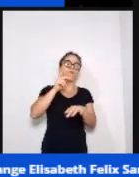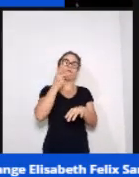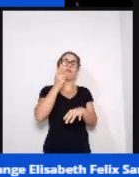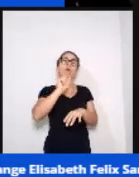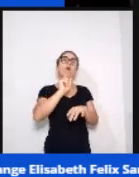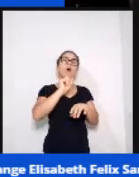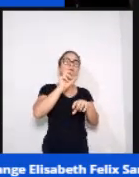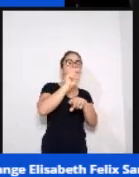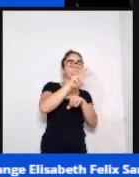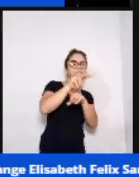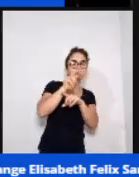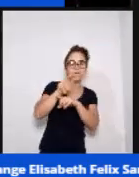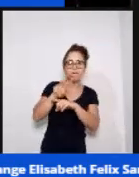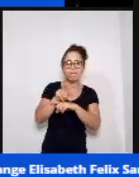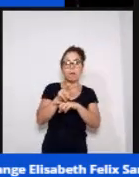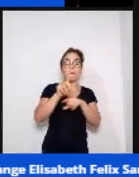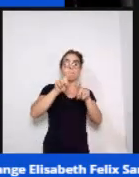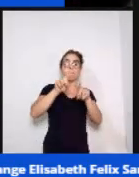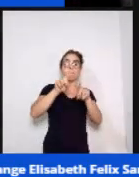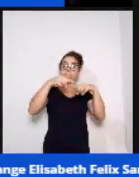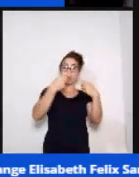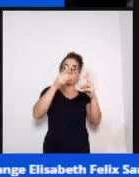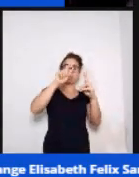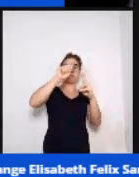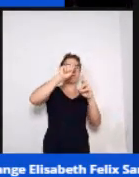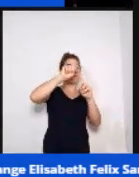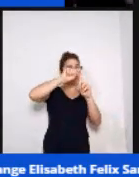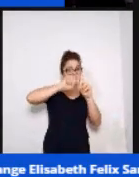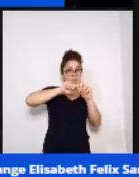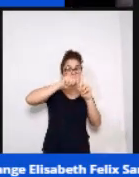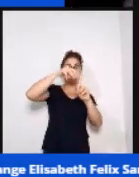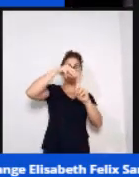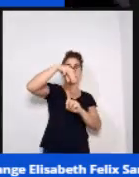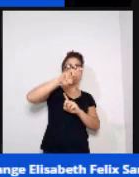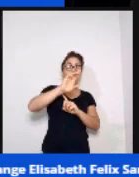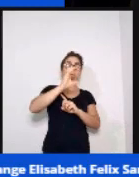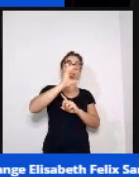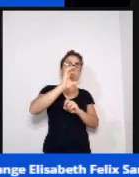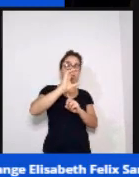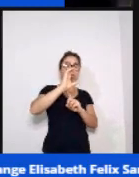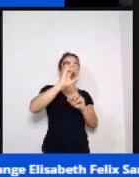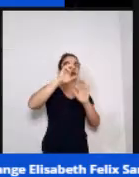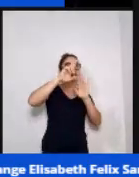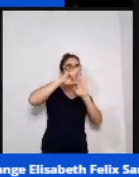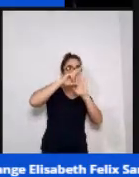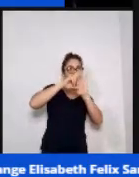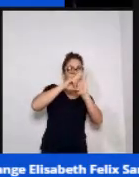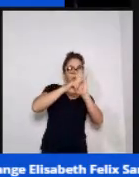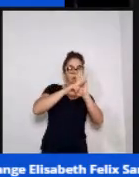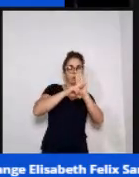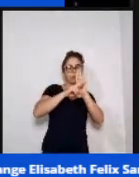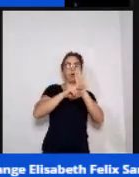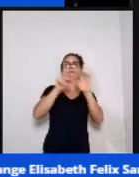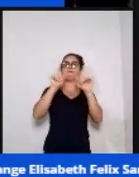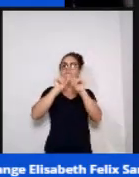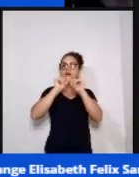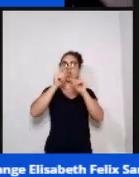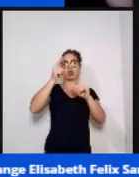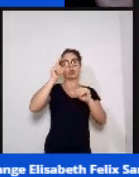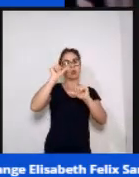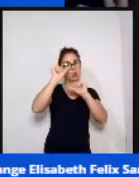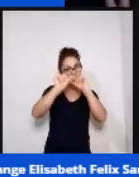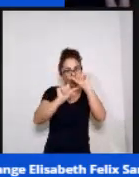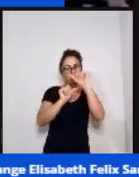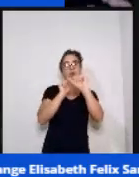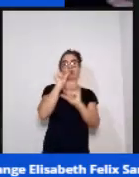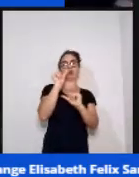Mas foi no final de março que novas medidas foram restabelecidas, onde o distanciamento social começou a